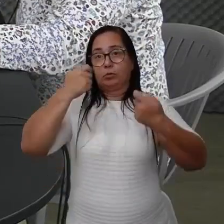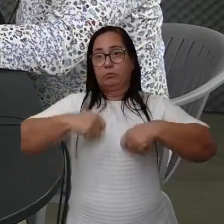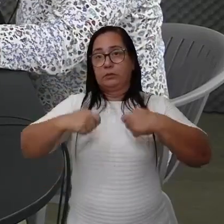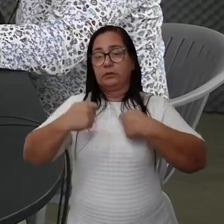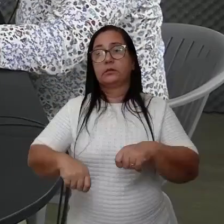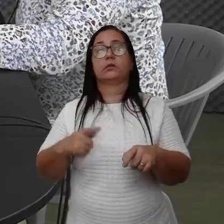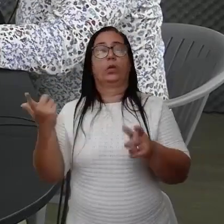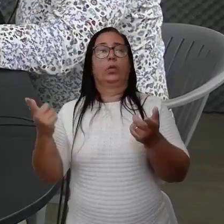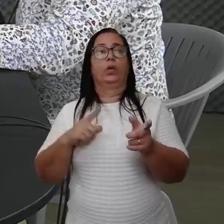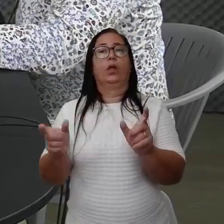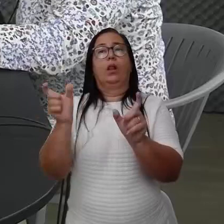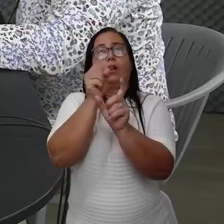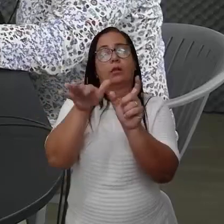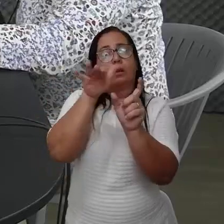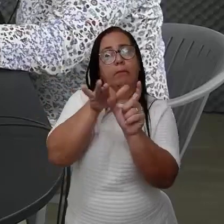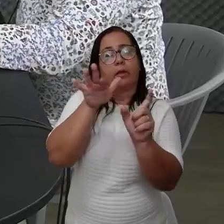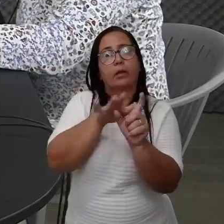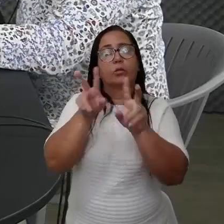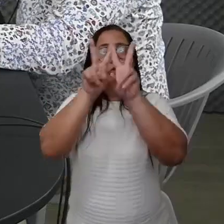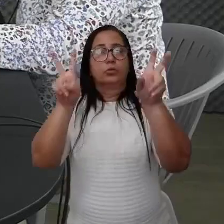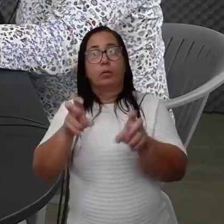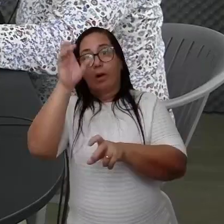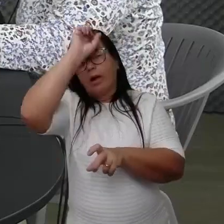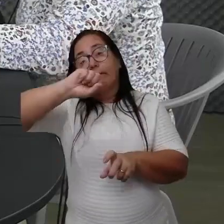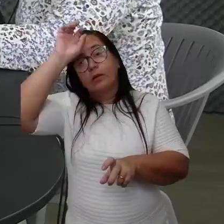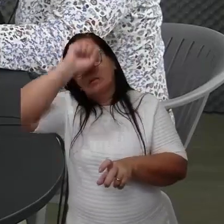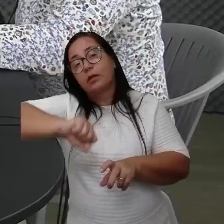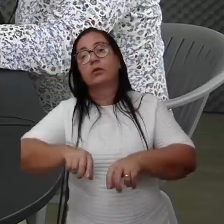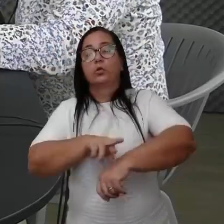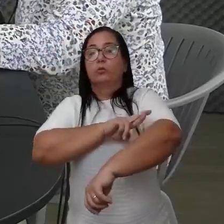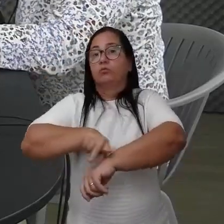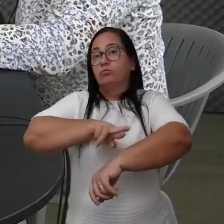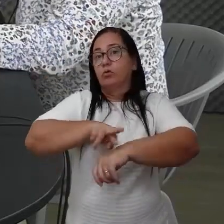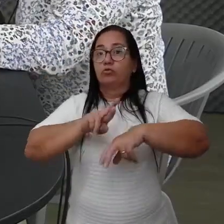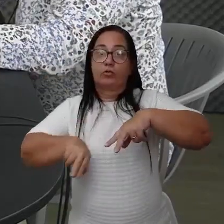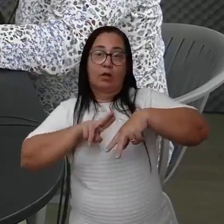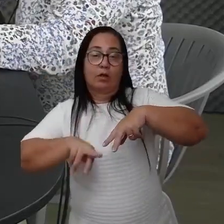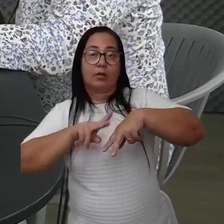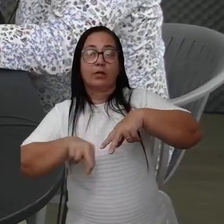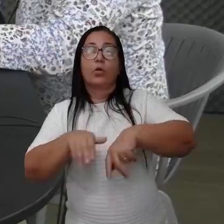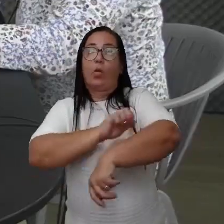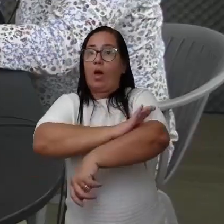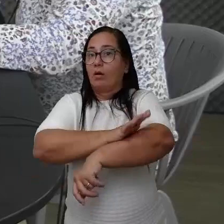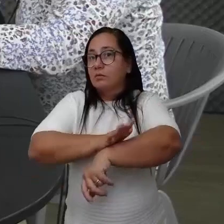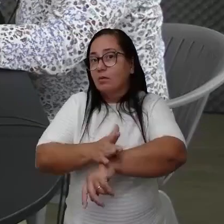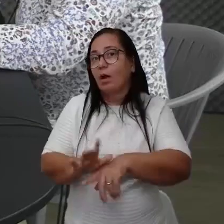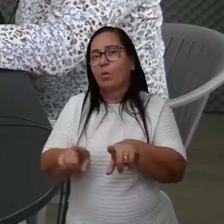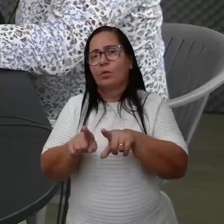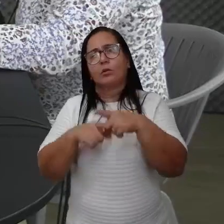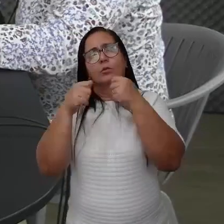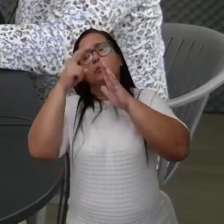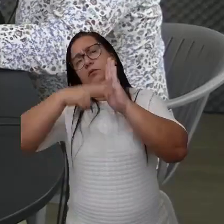letramento racial, letramento de gênero, a gente precisa de letramento midiático, a gente precisa ler a mídia para além do que